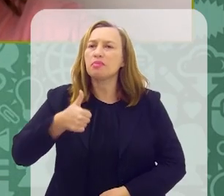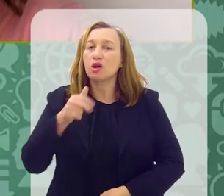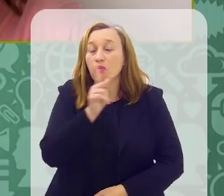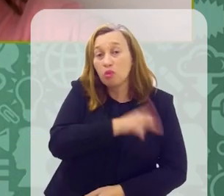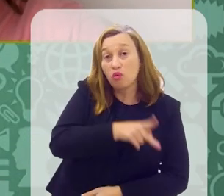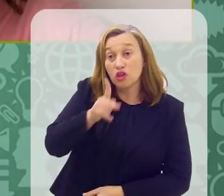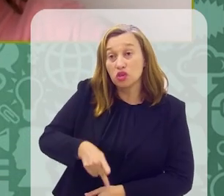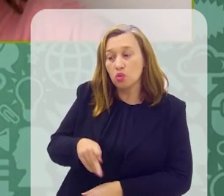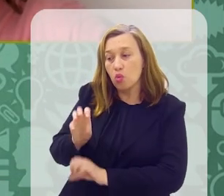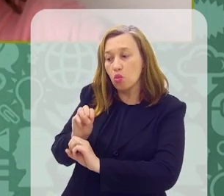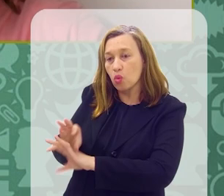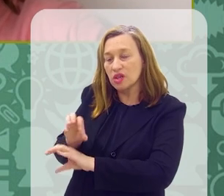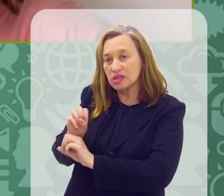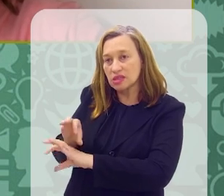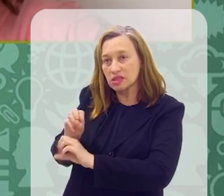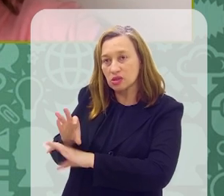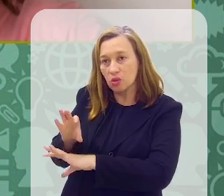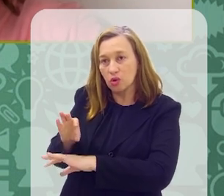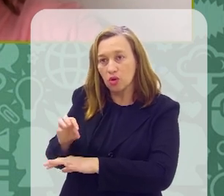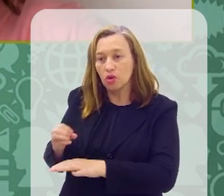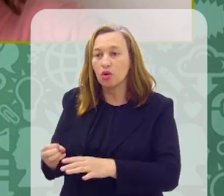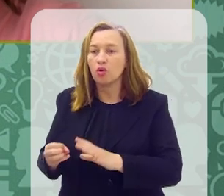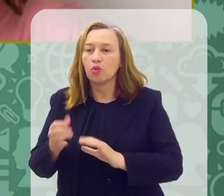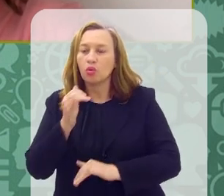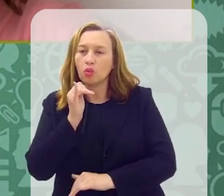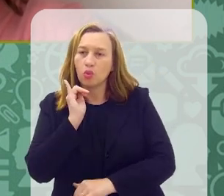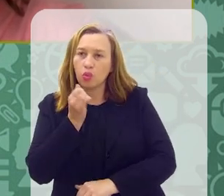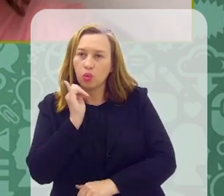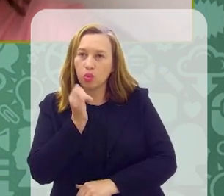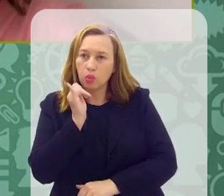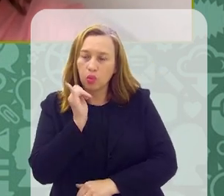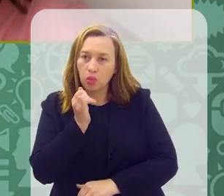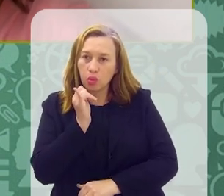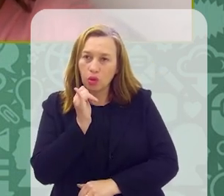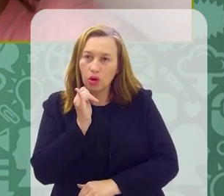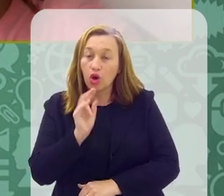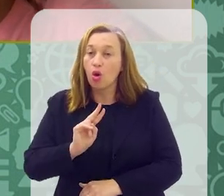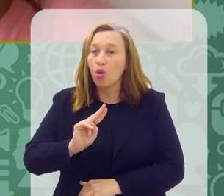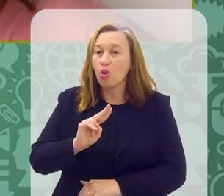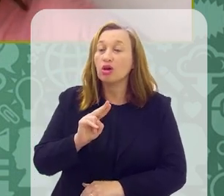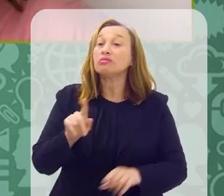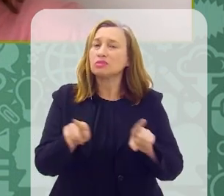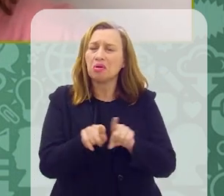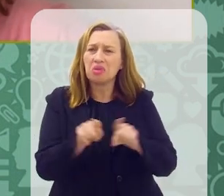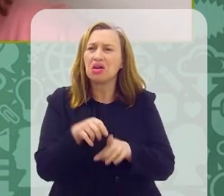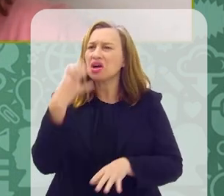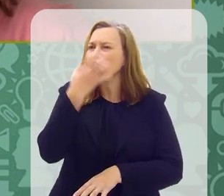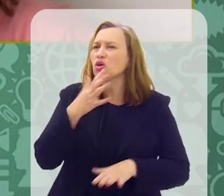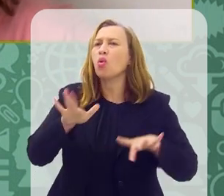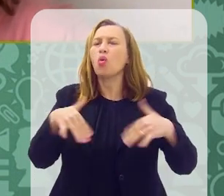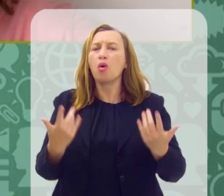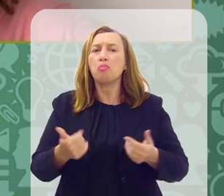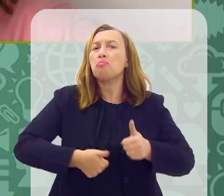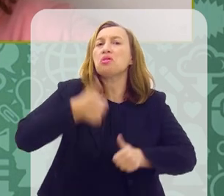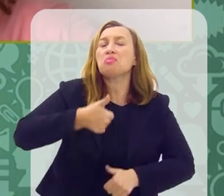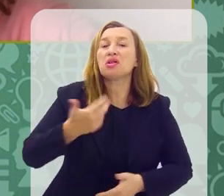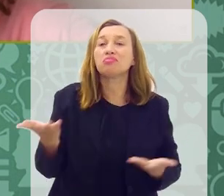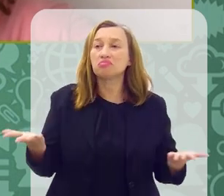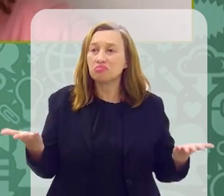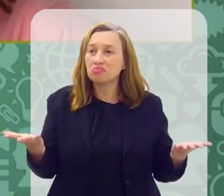professor, o educador, o compositor, ou o contador de histórias, ou ainda o cantor? O que, que veio primeiro disso